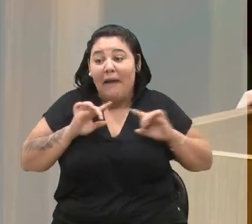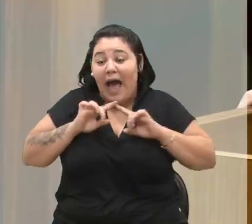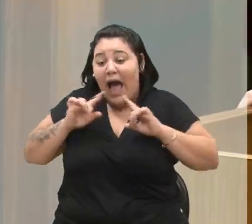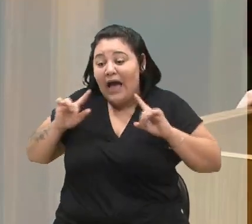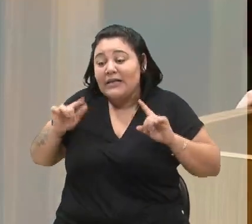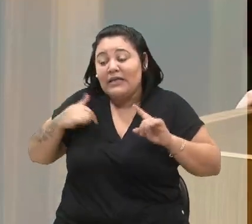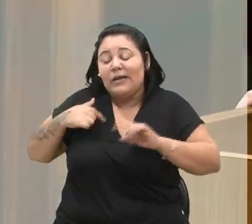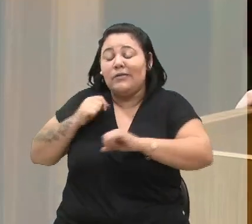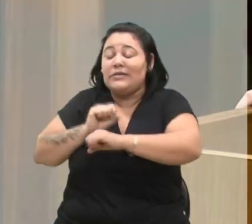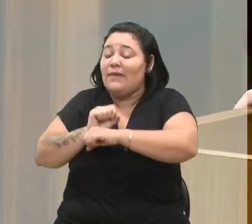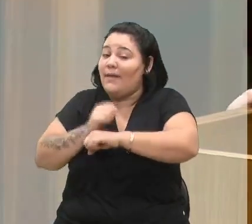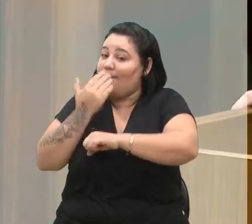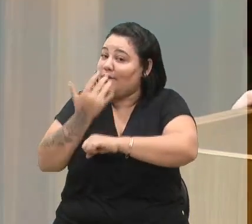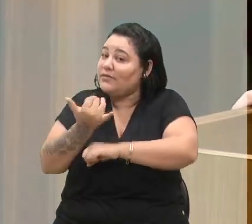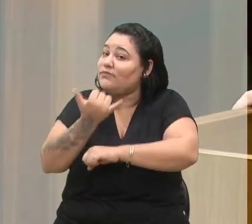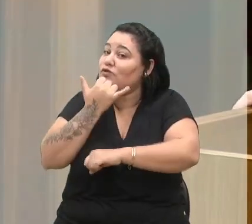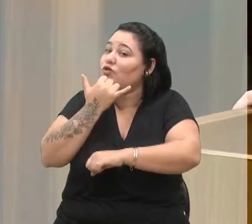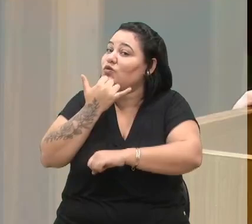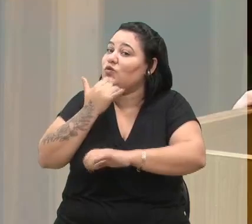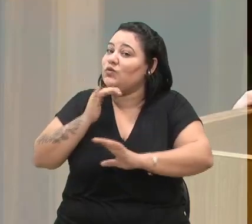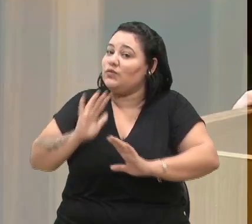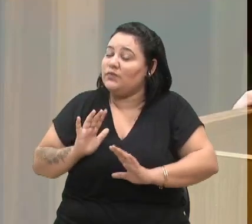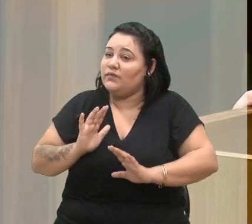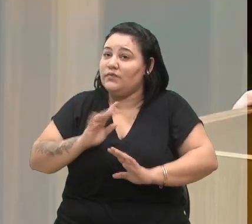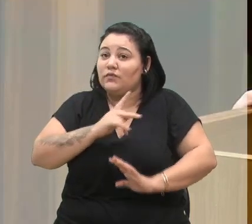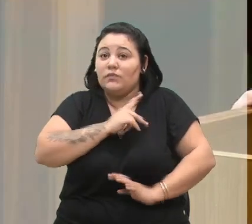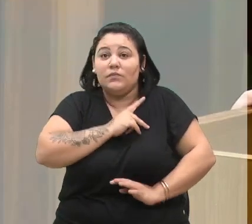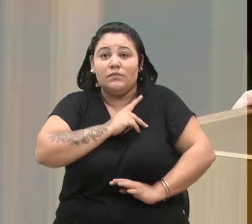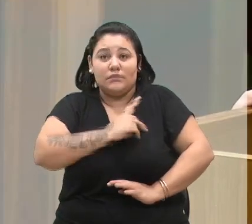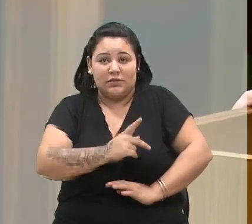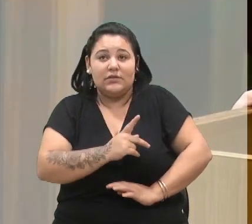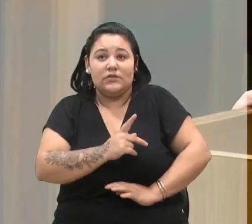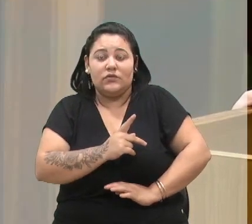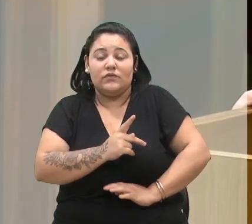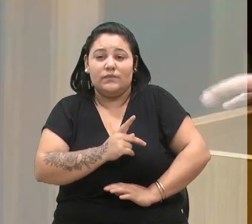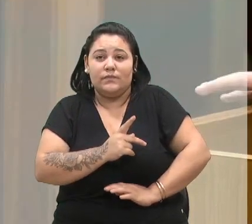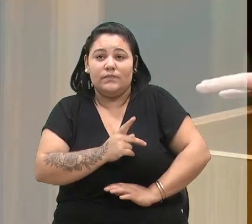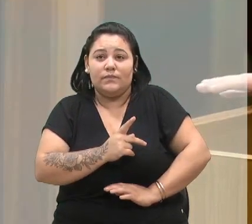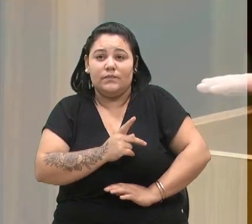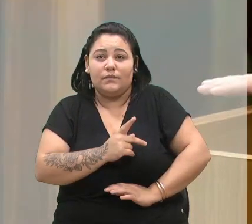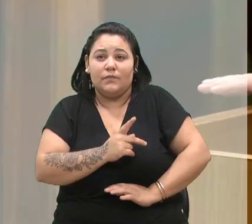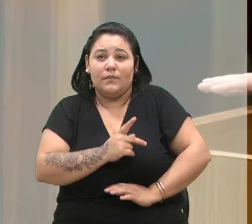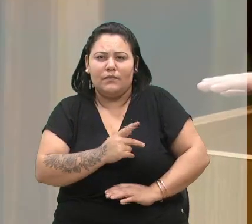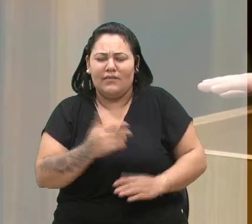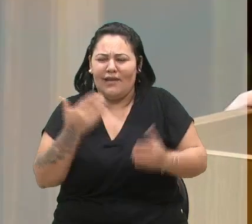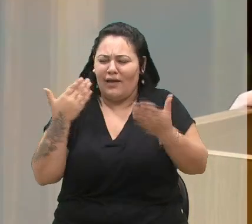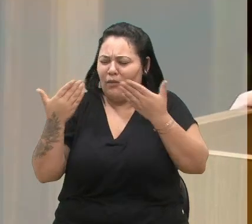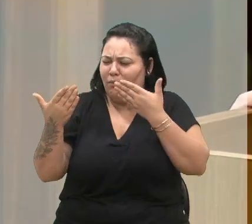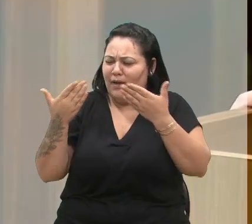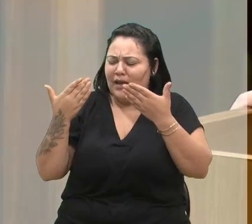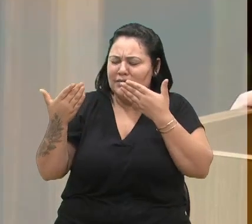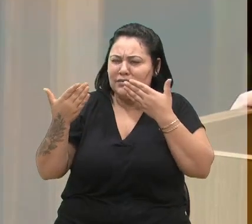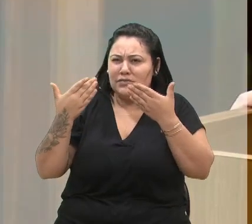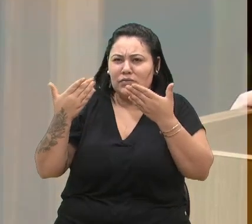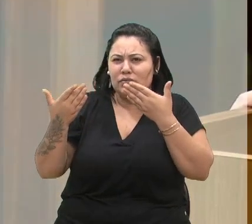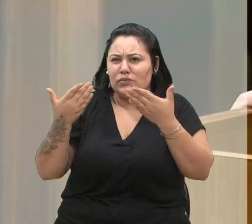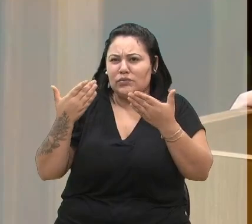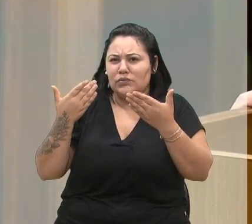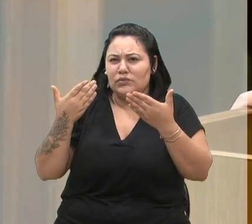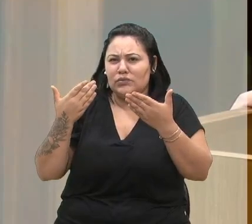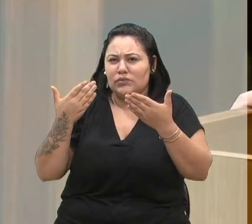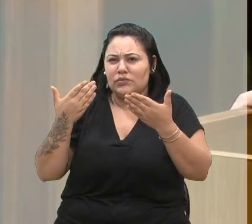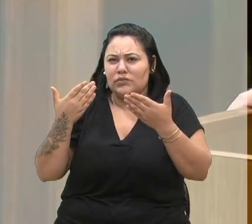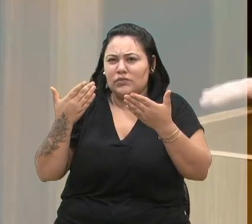desculpas do presidente pela comparação, né, da ação